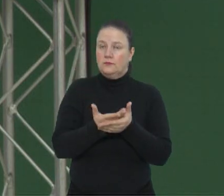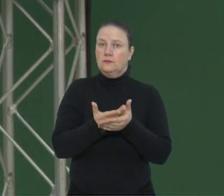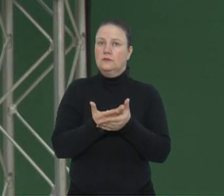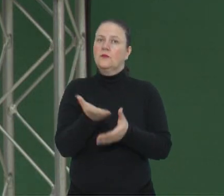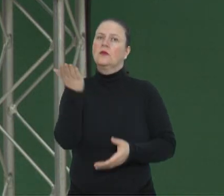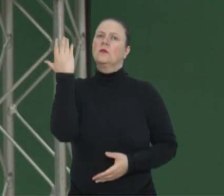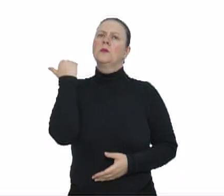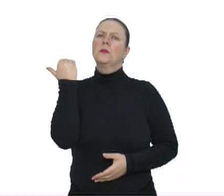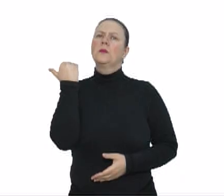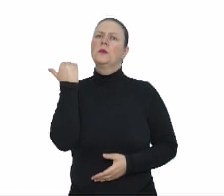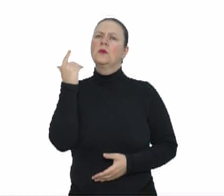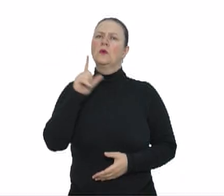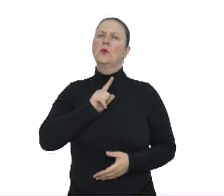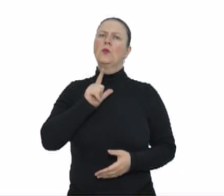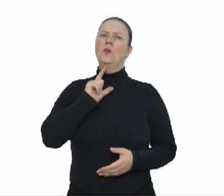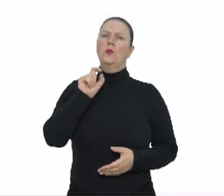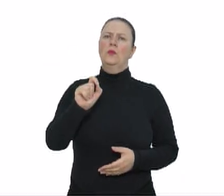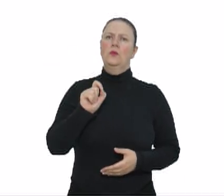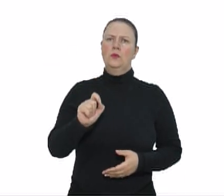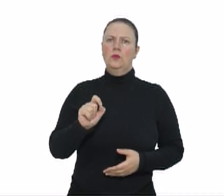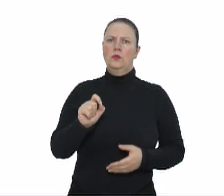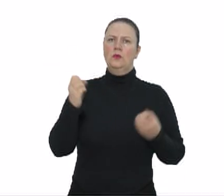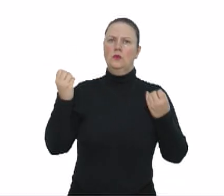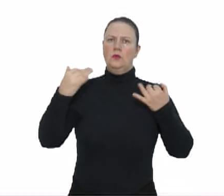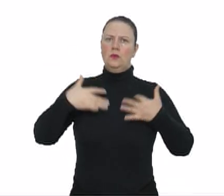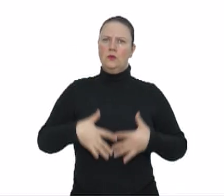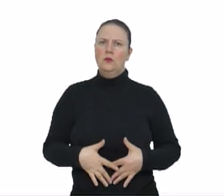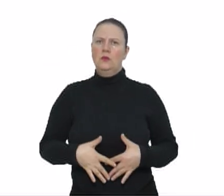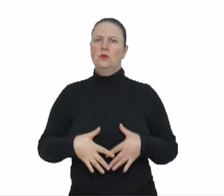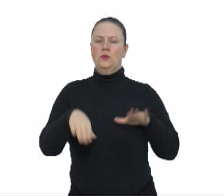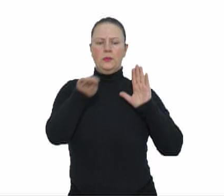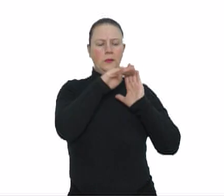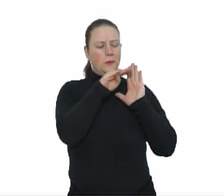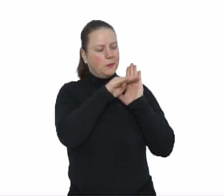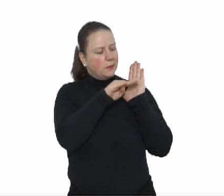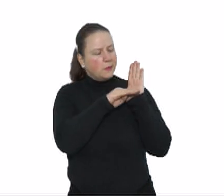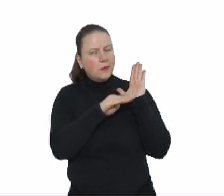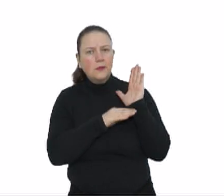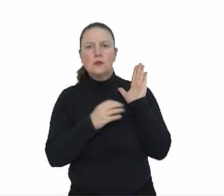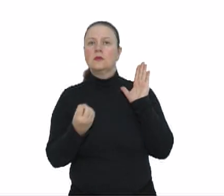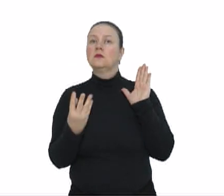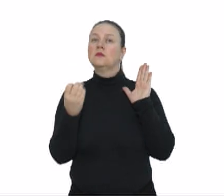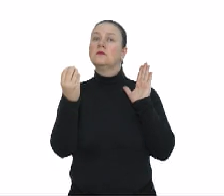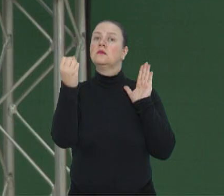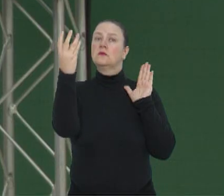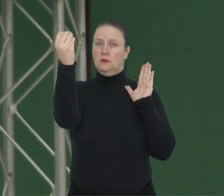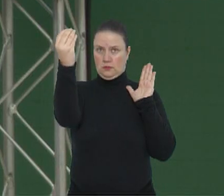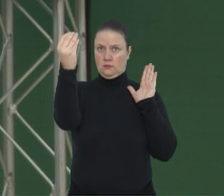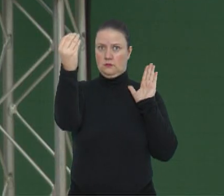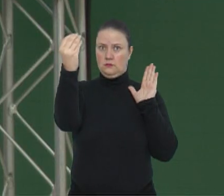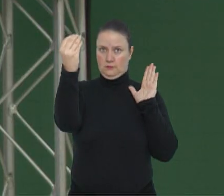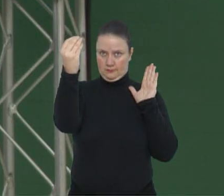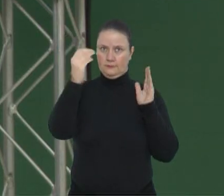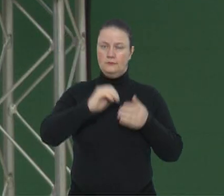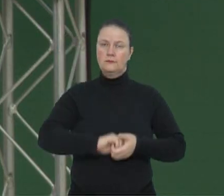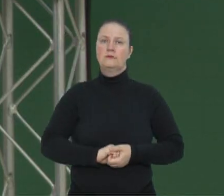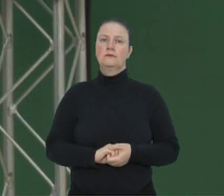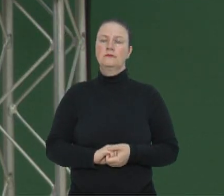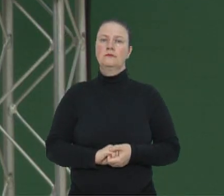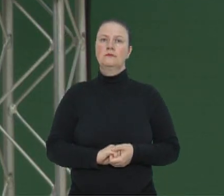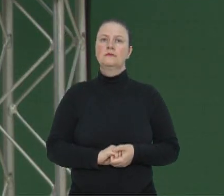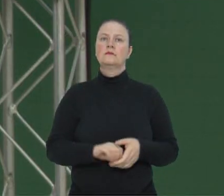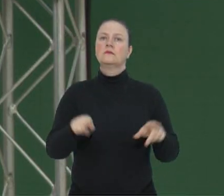classe passada, tá? Na aula passada aqui, então falamos sobre um pouquinho sobre o roteiro de viagem, né? Itinerário de viagem,